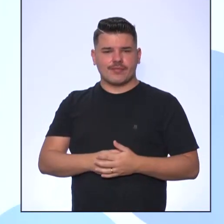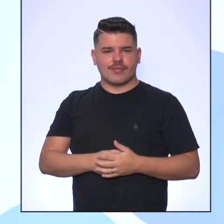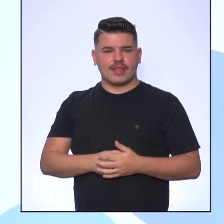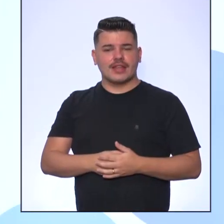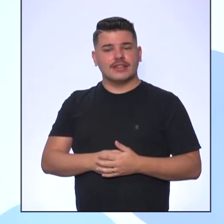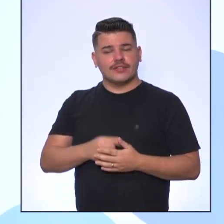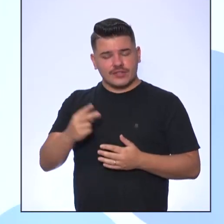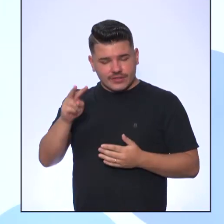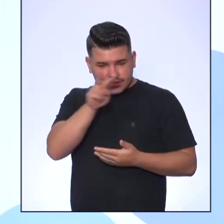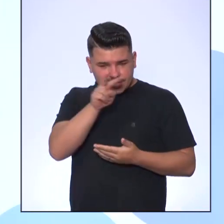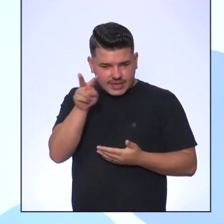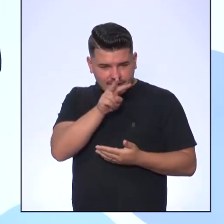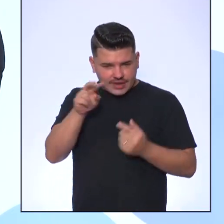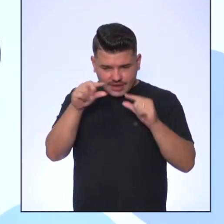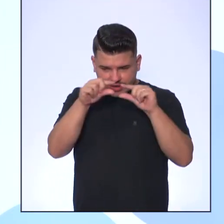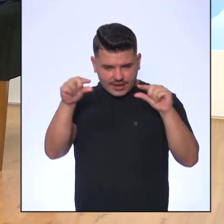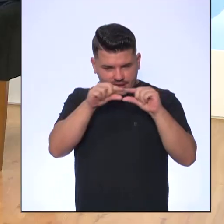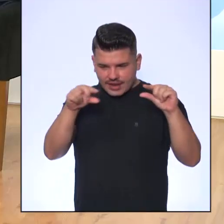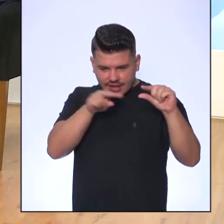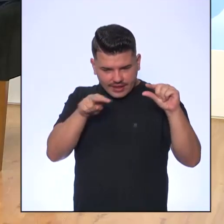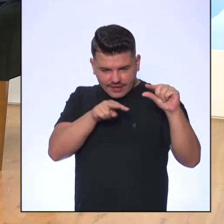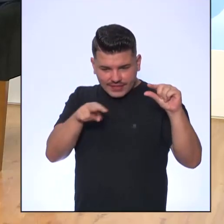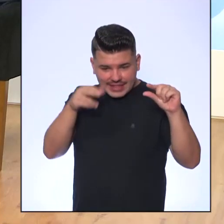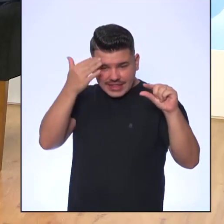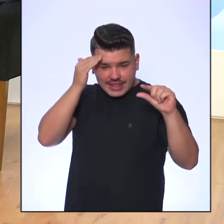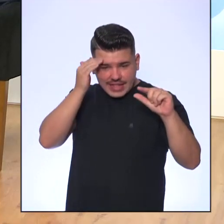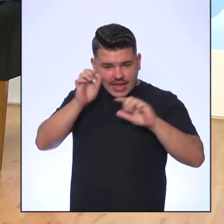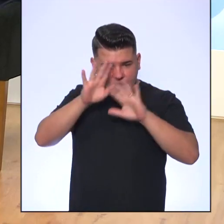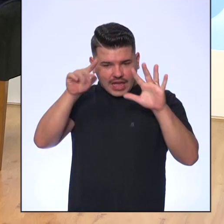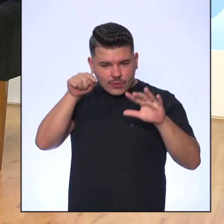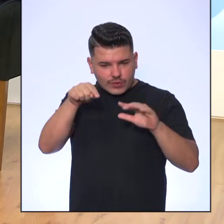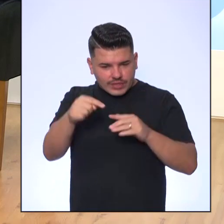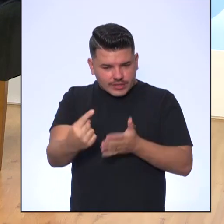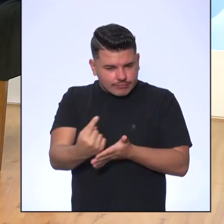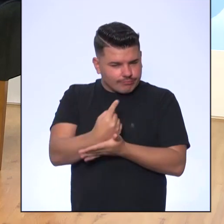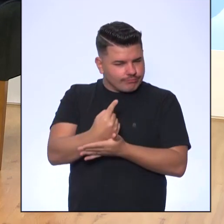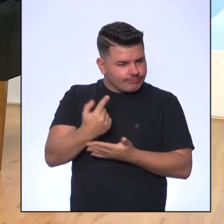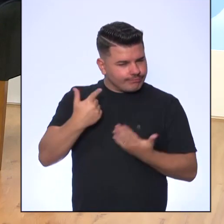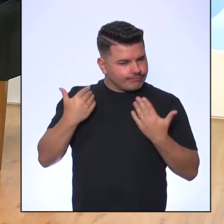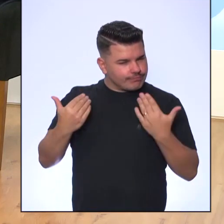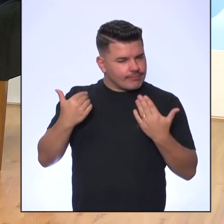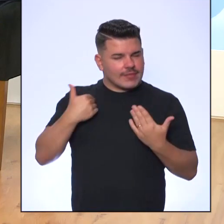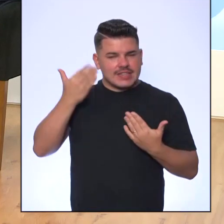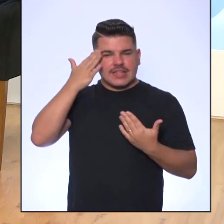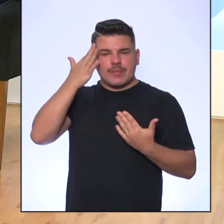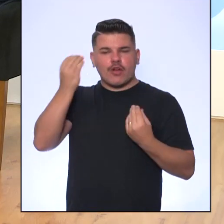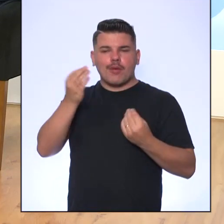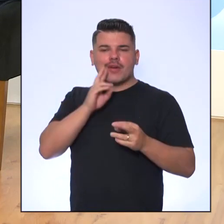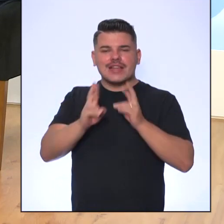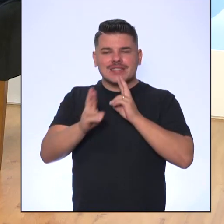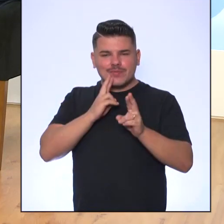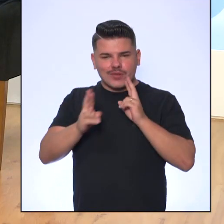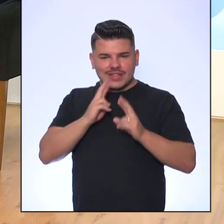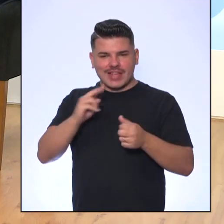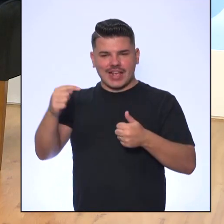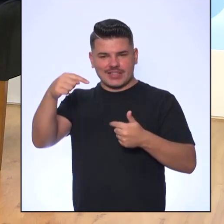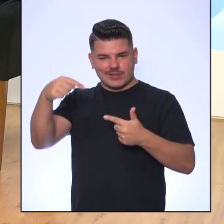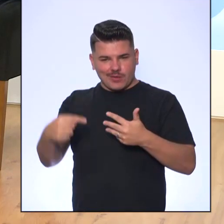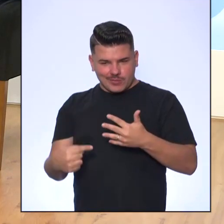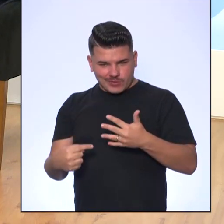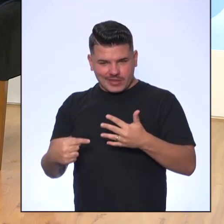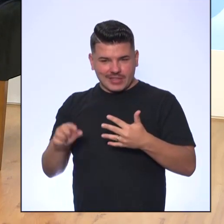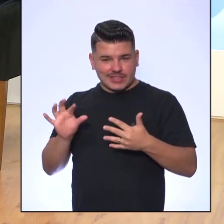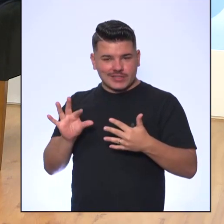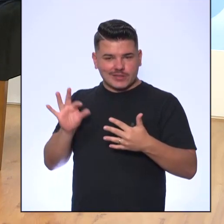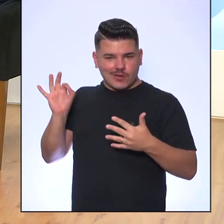introdução da questão. Entender o que exatamente está se perguntando e entender as opções de respostas, que às vezes não é tão